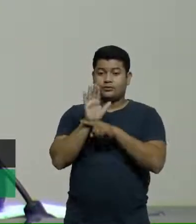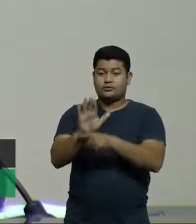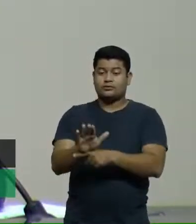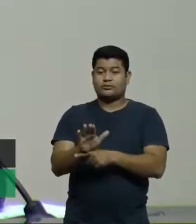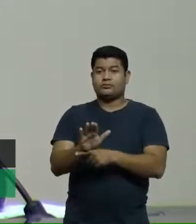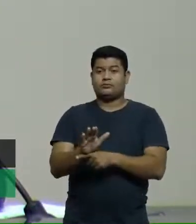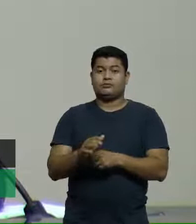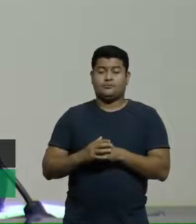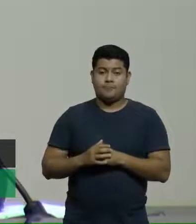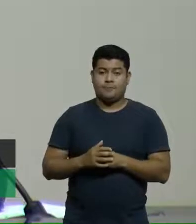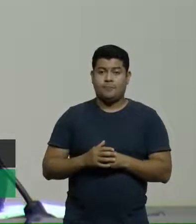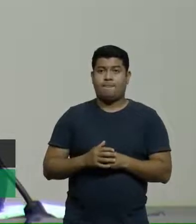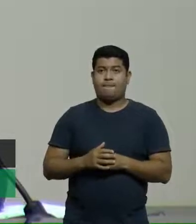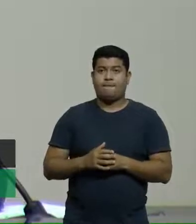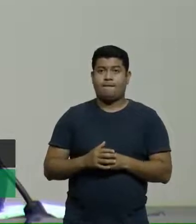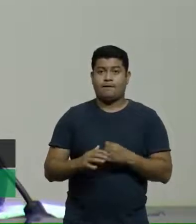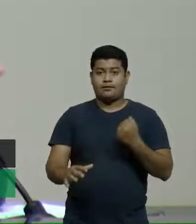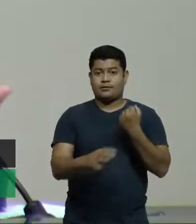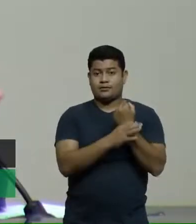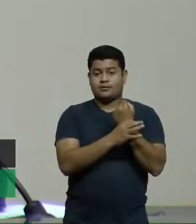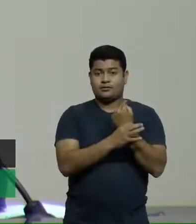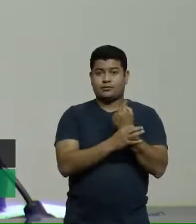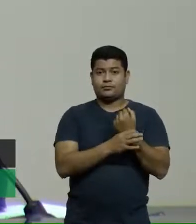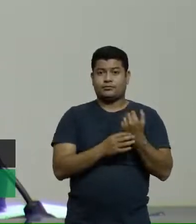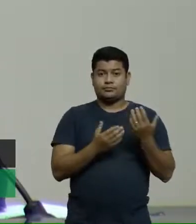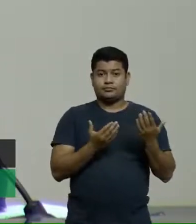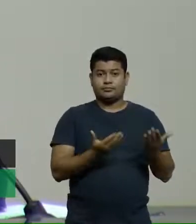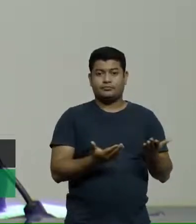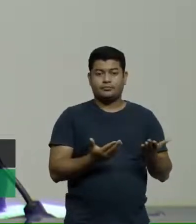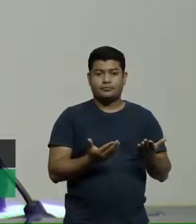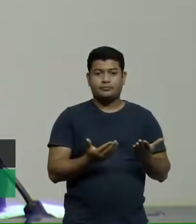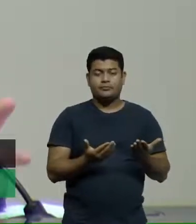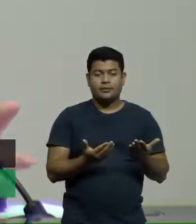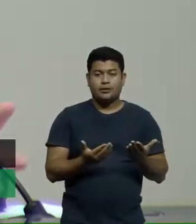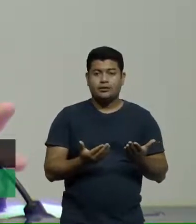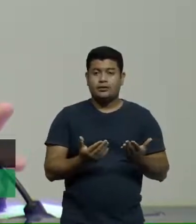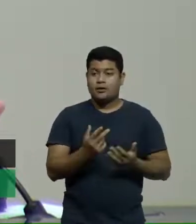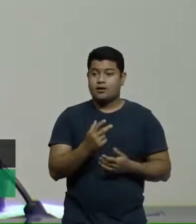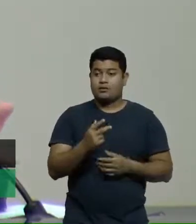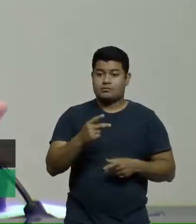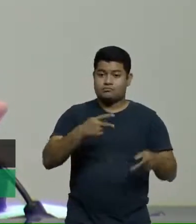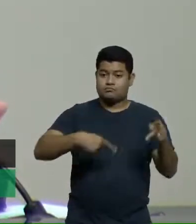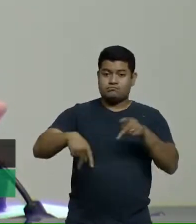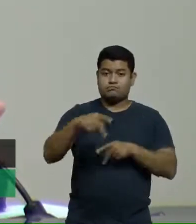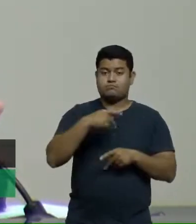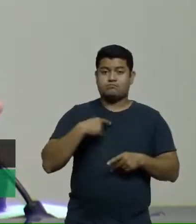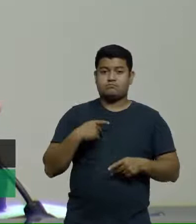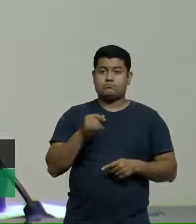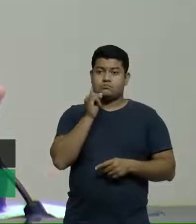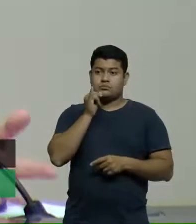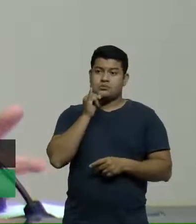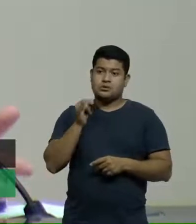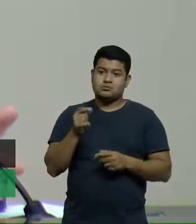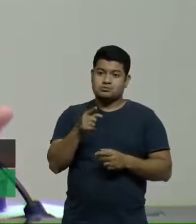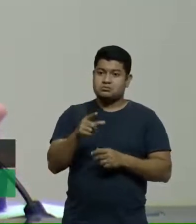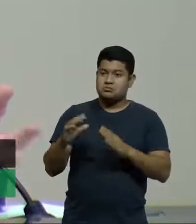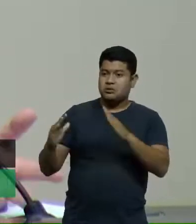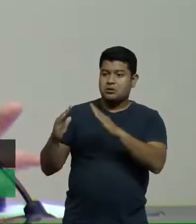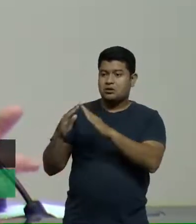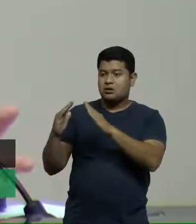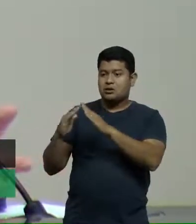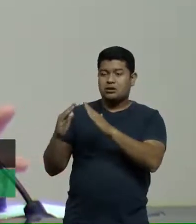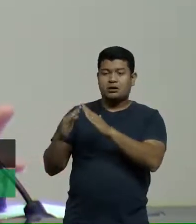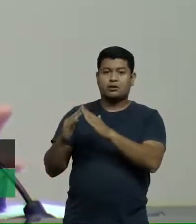com a segurança das pessoas, mexe com o patrimônio. Quem tem um imóvel no município